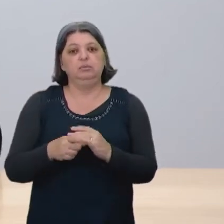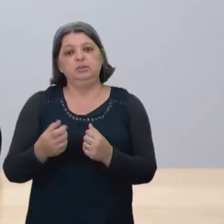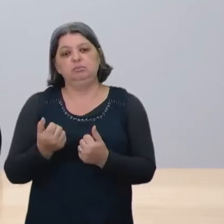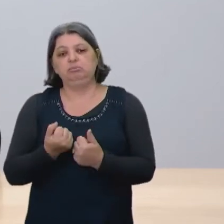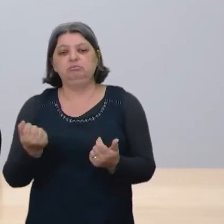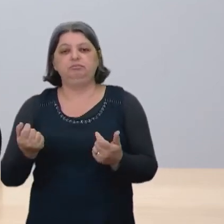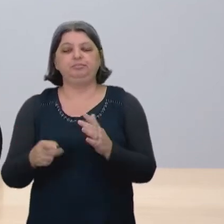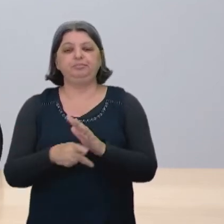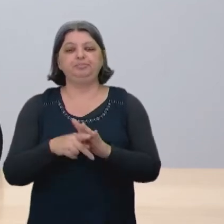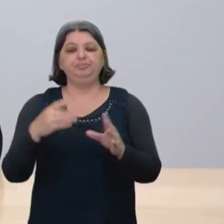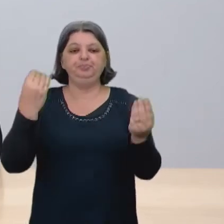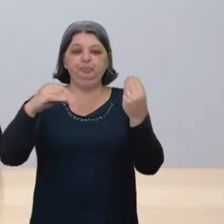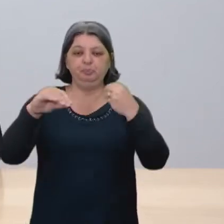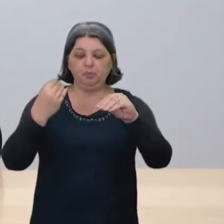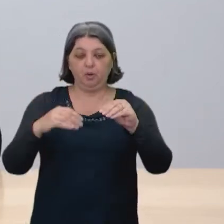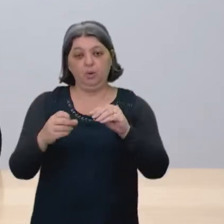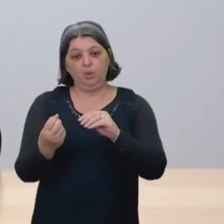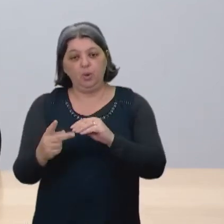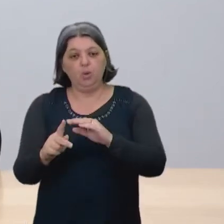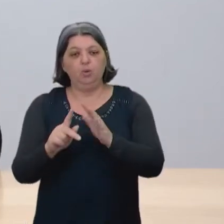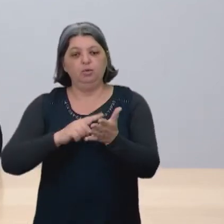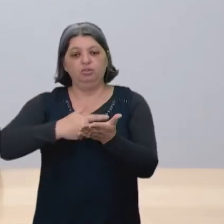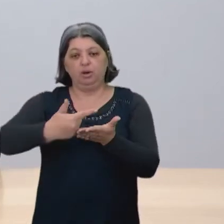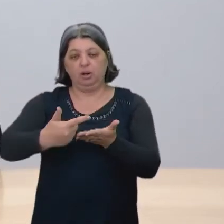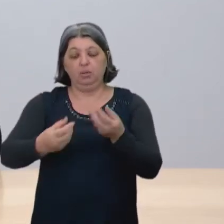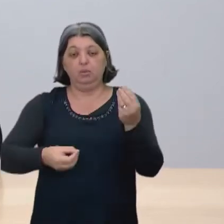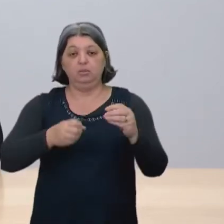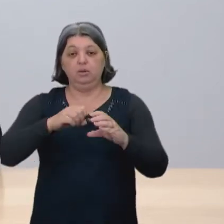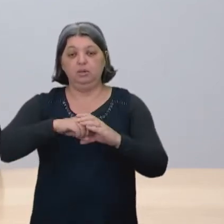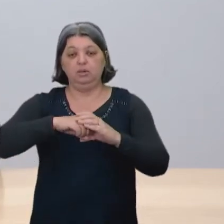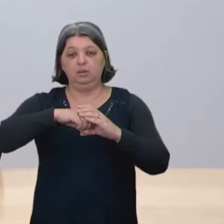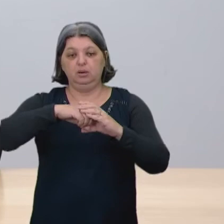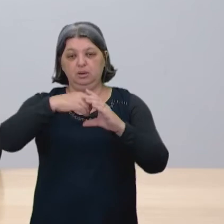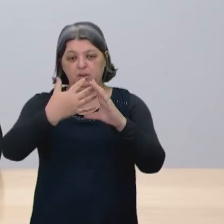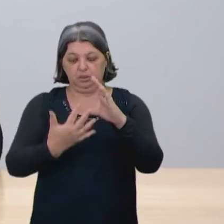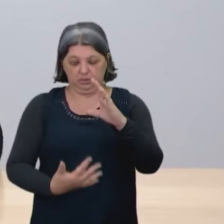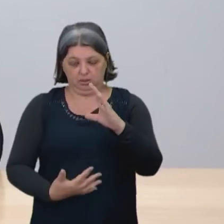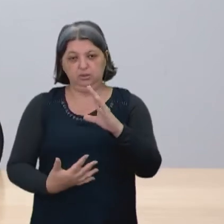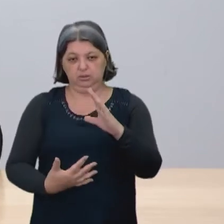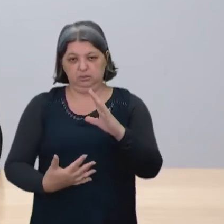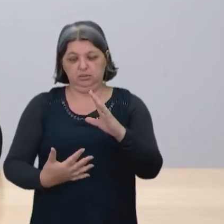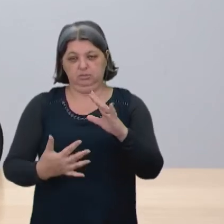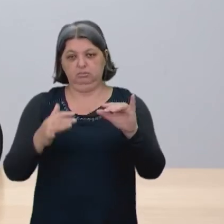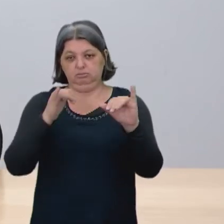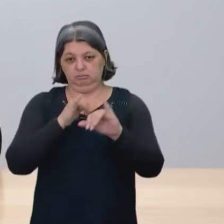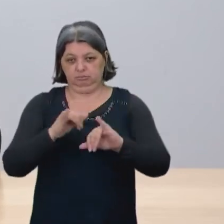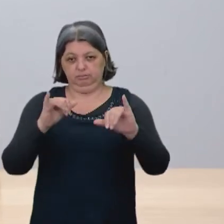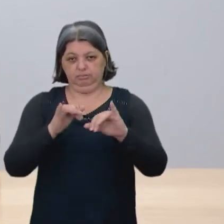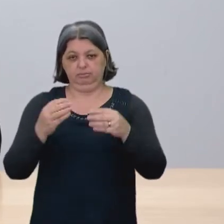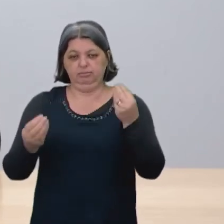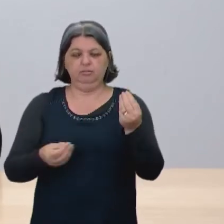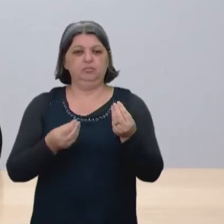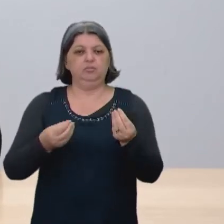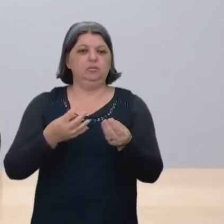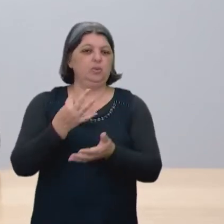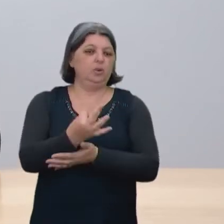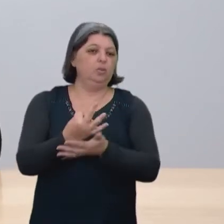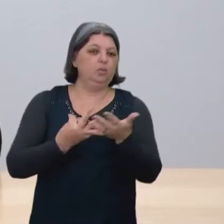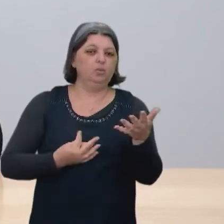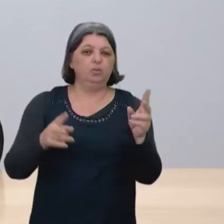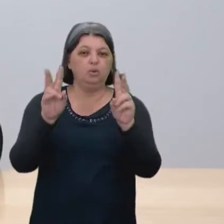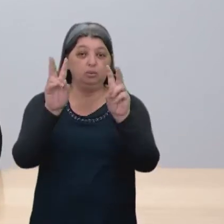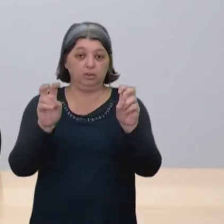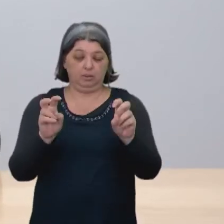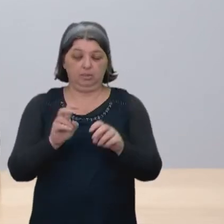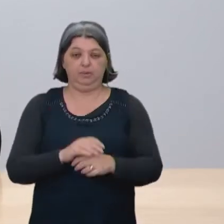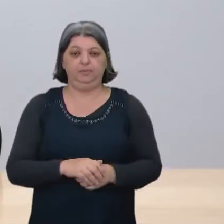blog. Você já tem que pensar como é que é a característica e a disposição dessa matéria. Por aí já começa a revisão. Outra, o tema, né?